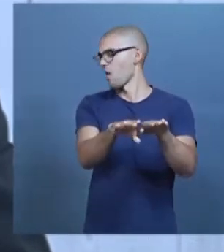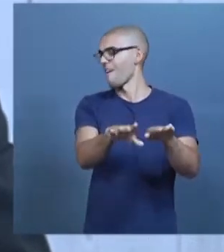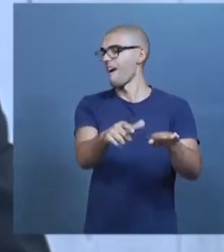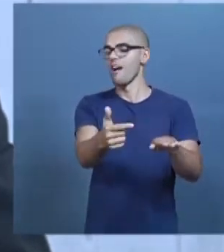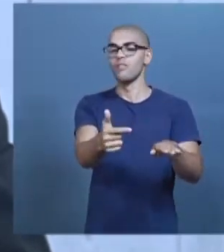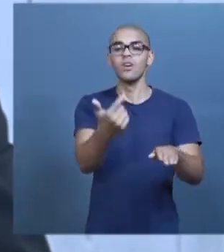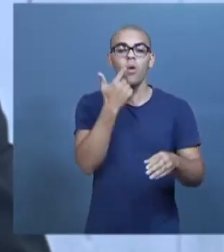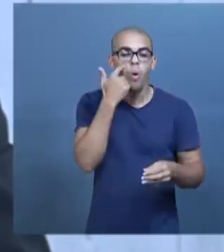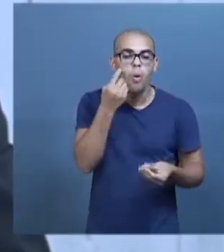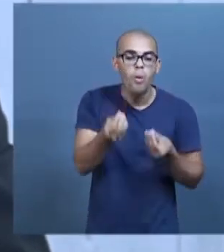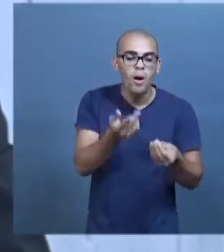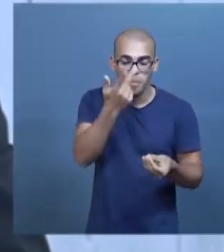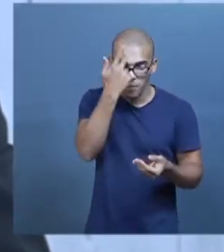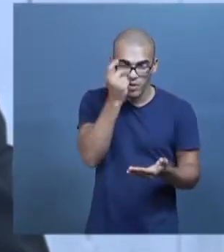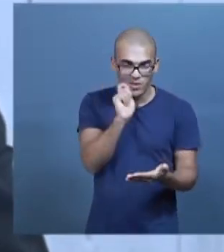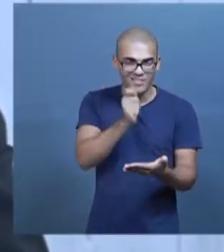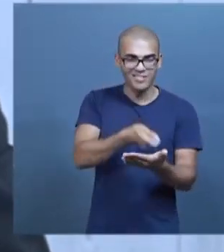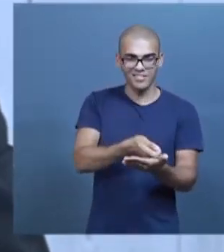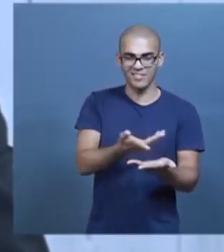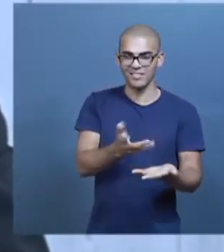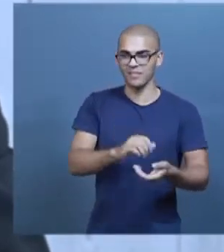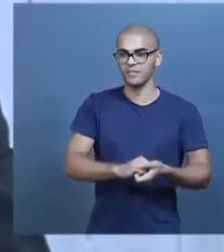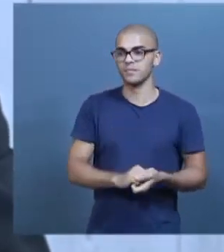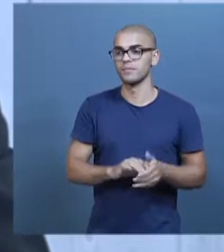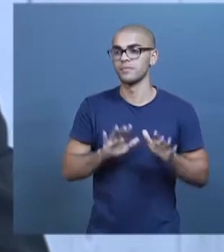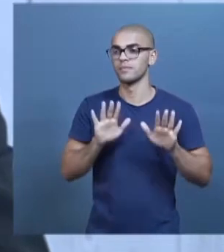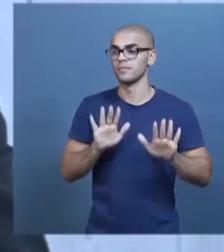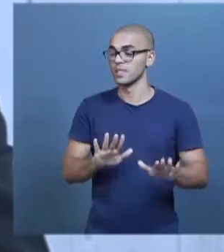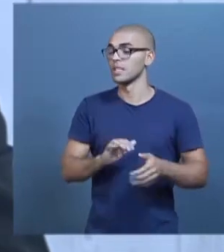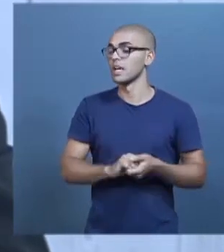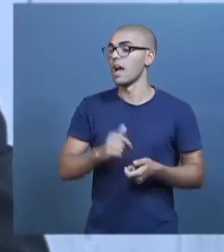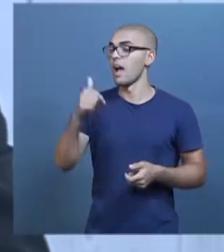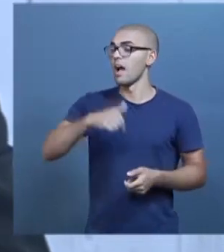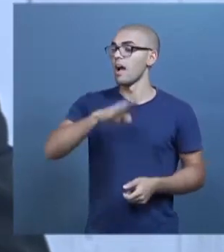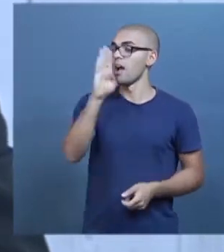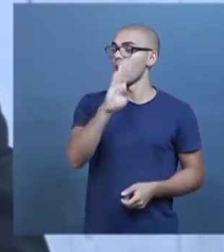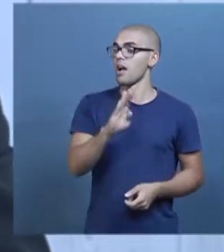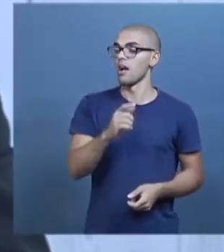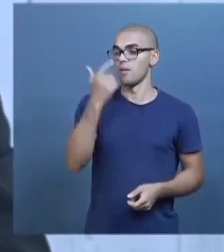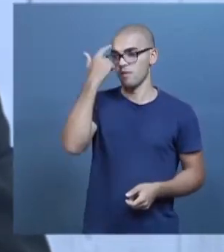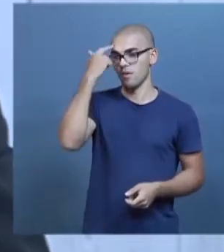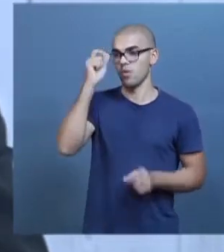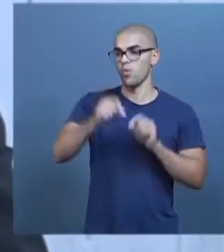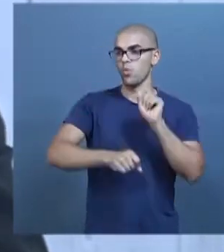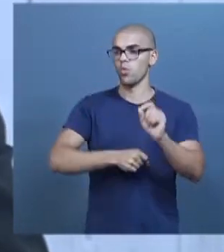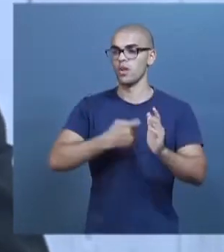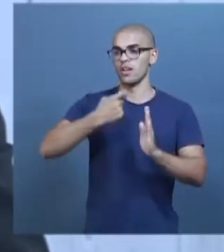como no Brasil a opção de tributar-se ao longo do tempo foi principalmente pela facilidade